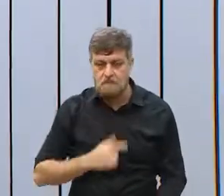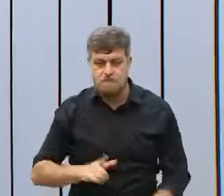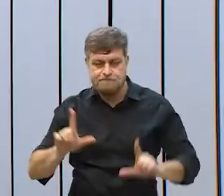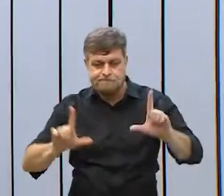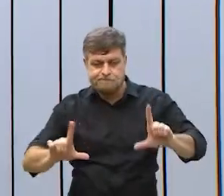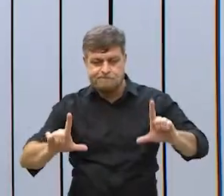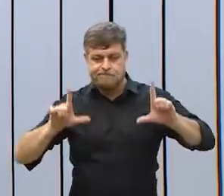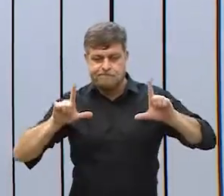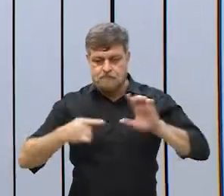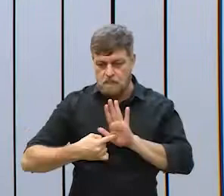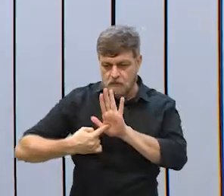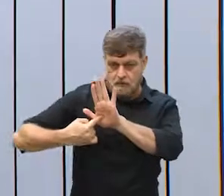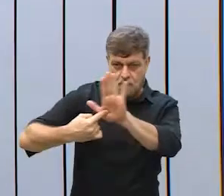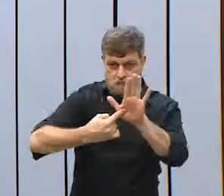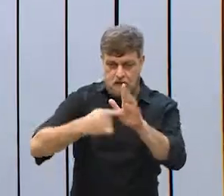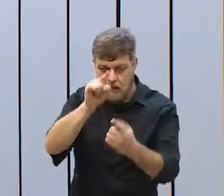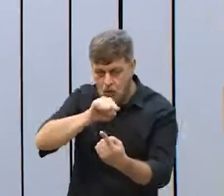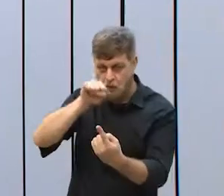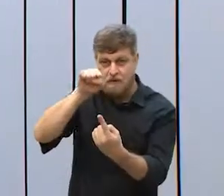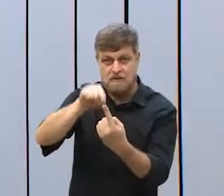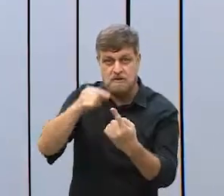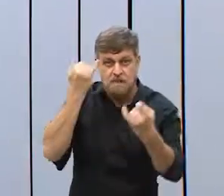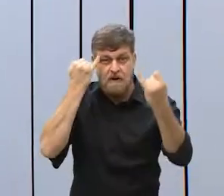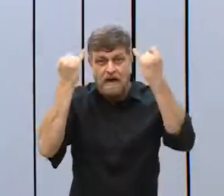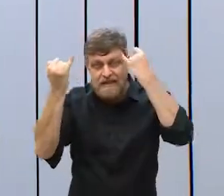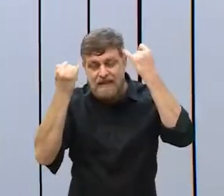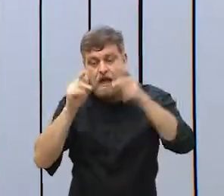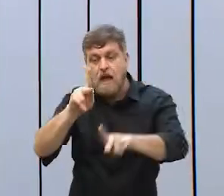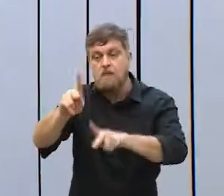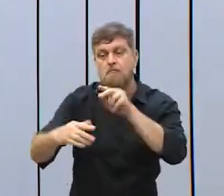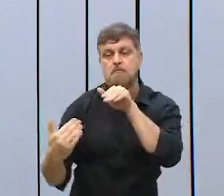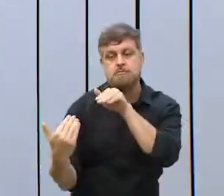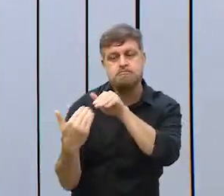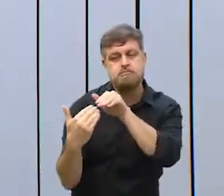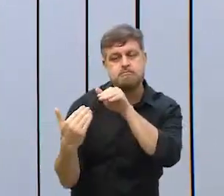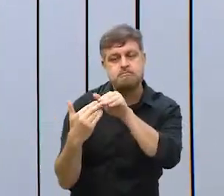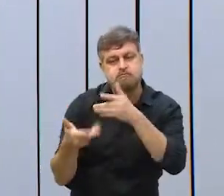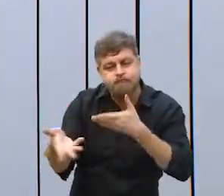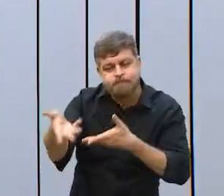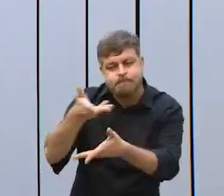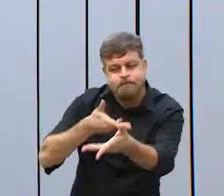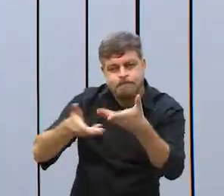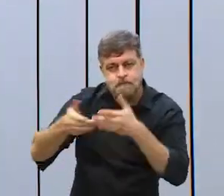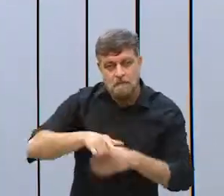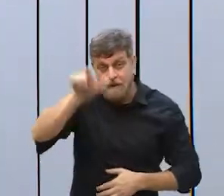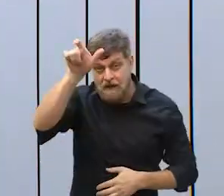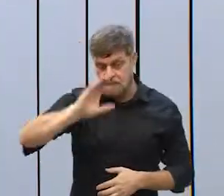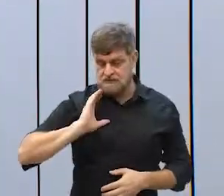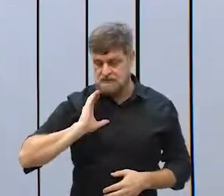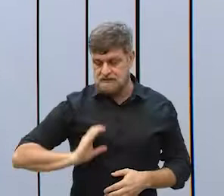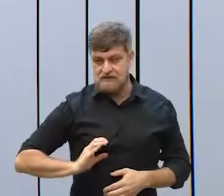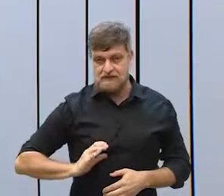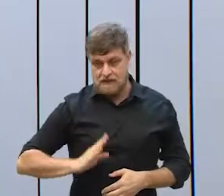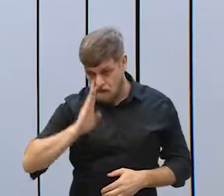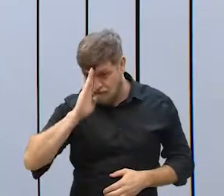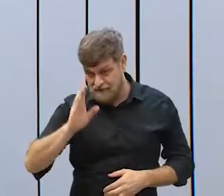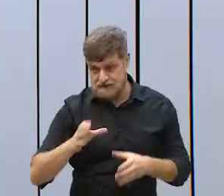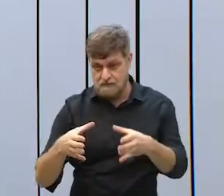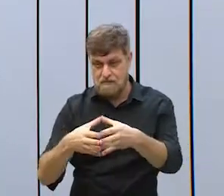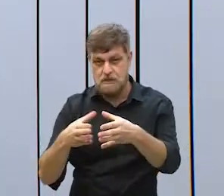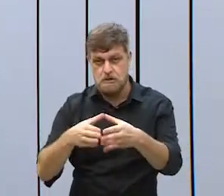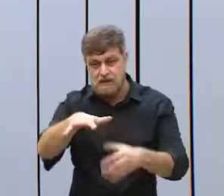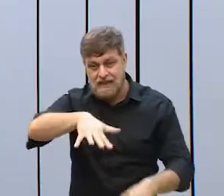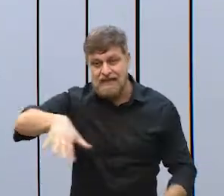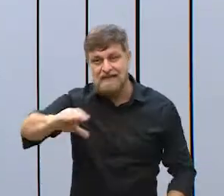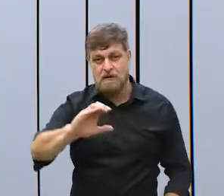programa voltado de ideias para o povo, para você cidadão, principalmente distrito do Campo Grande,